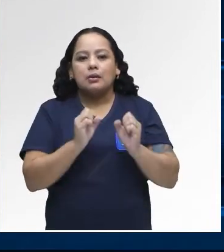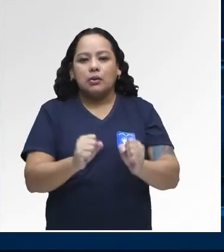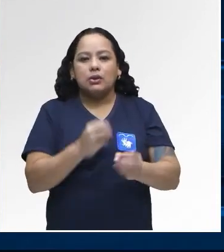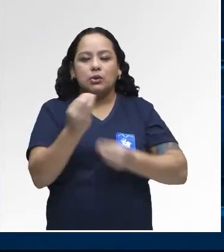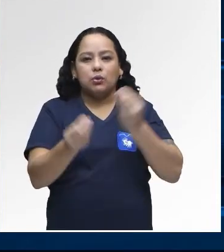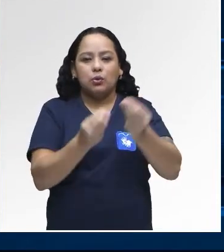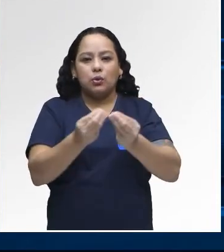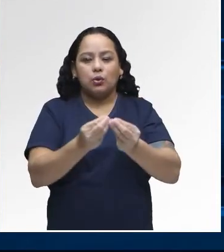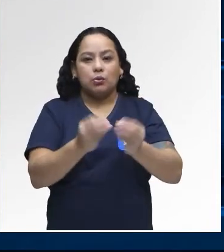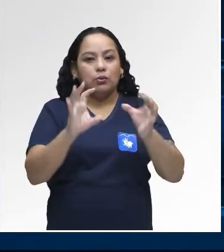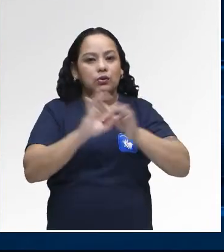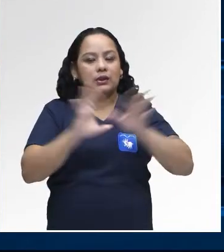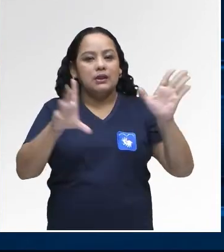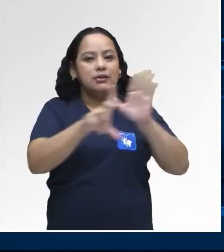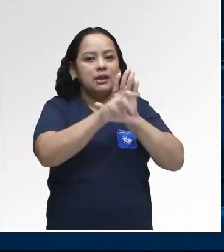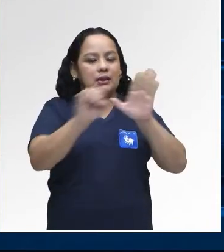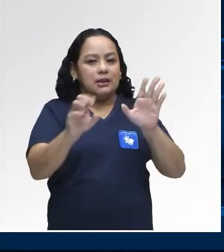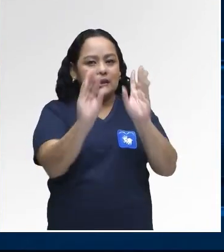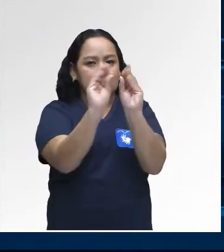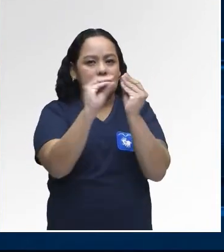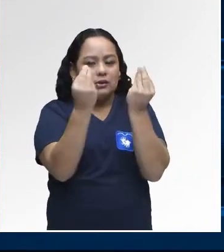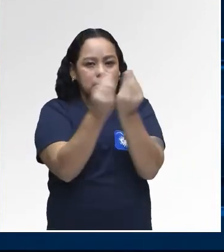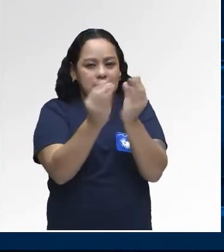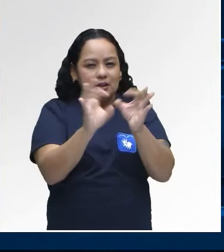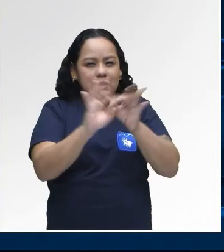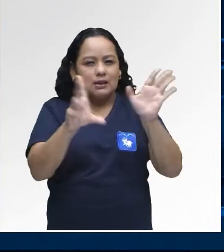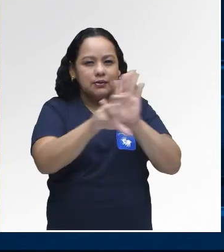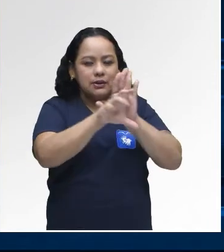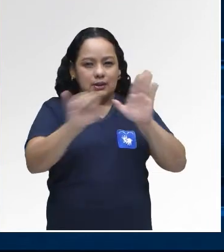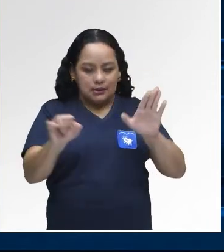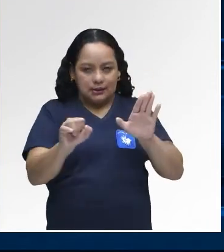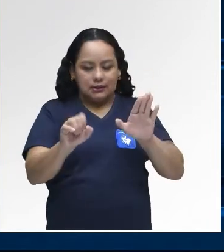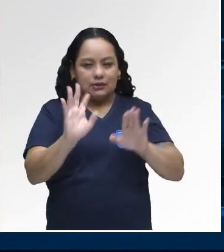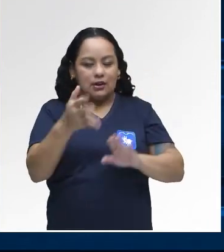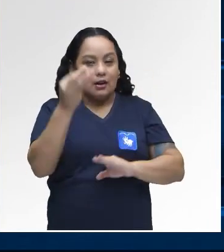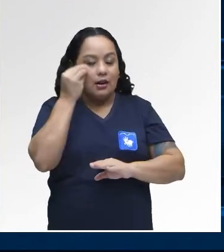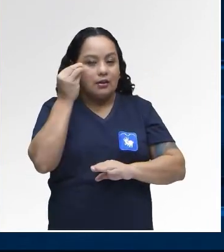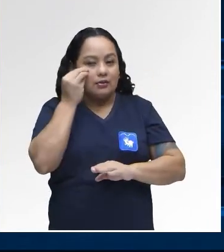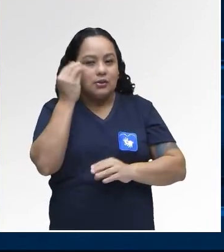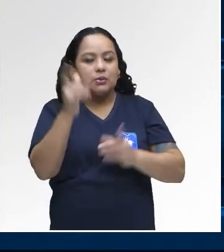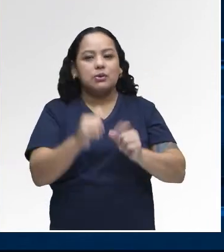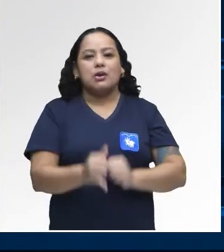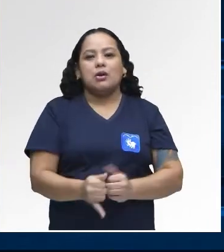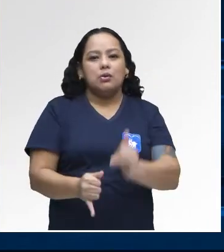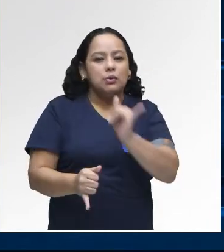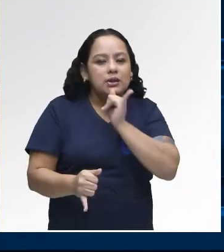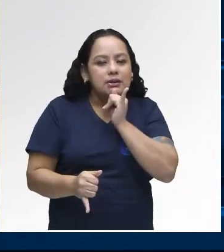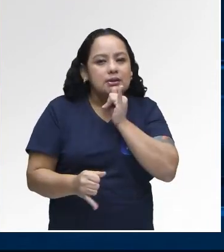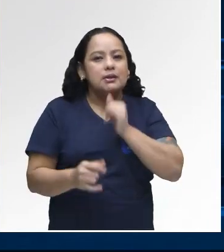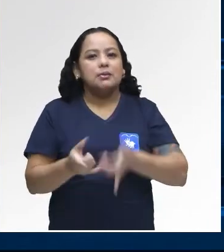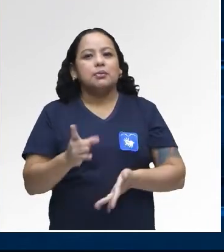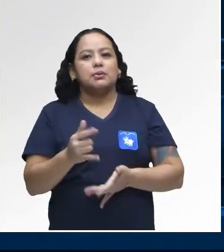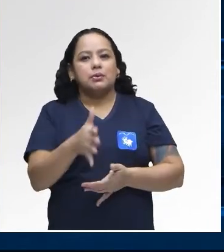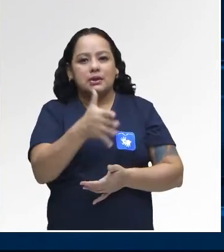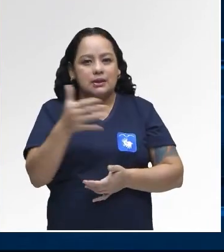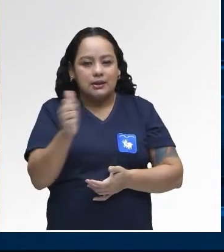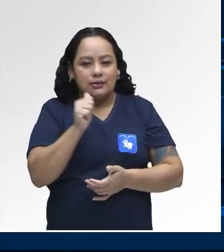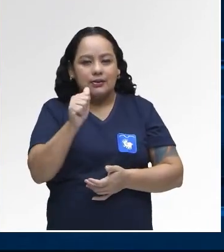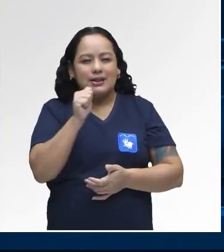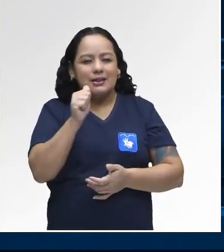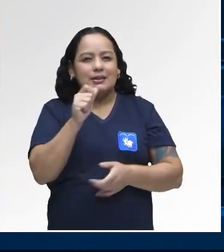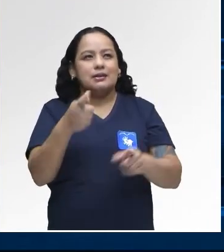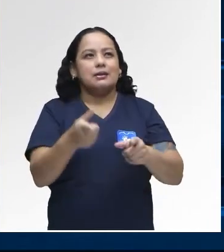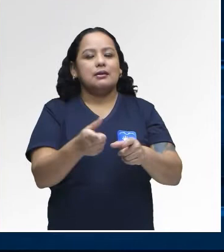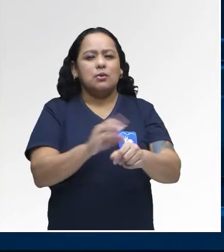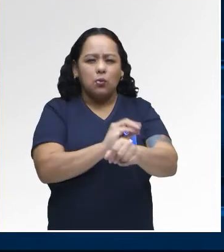ser lícita, como essas que nós já vimos, né, que são essas substâncias que podem ser